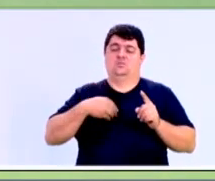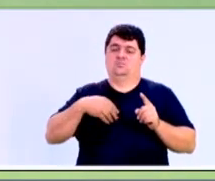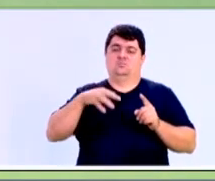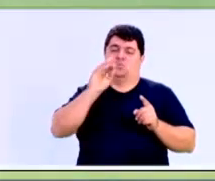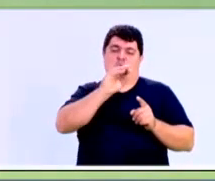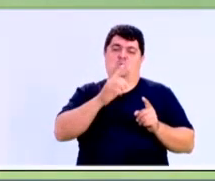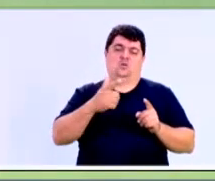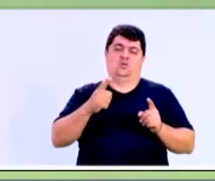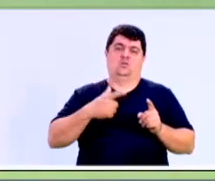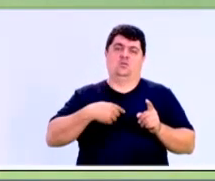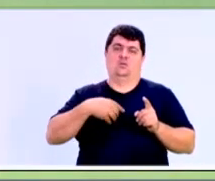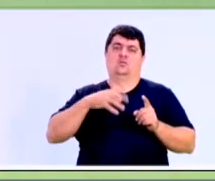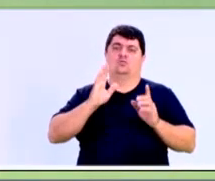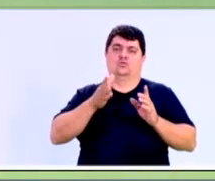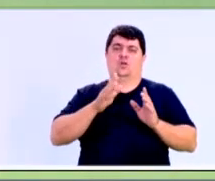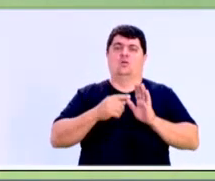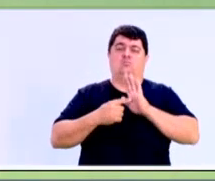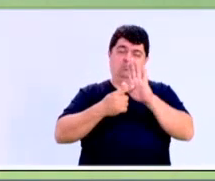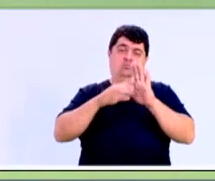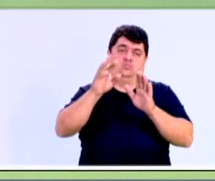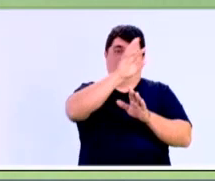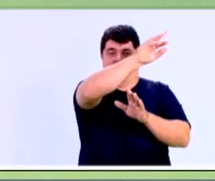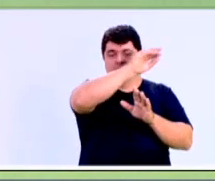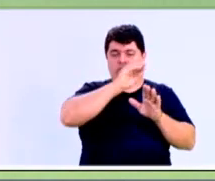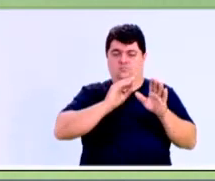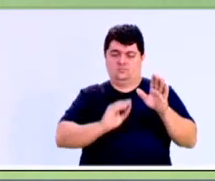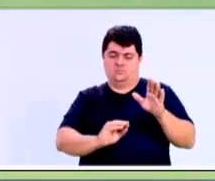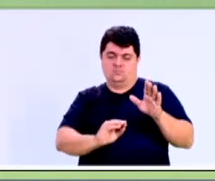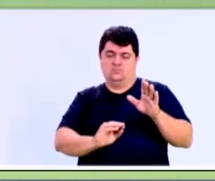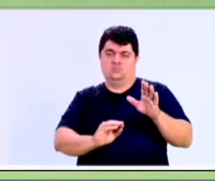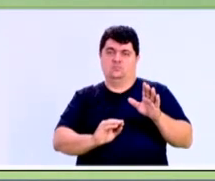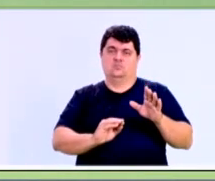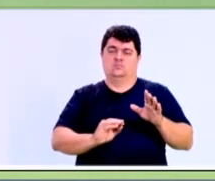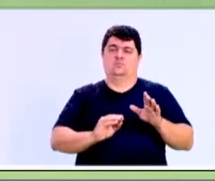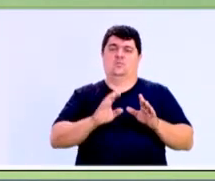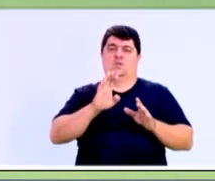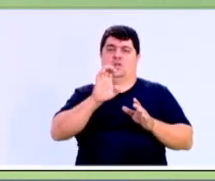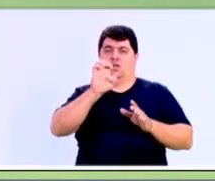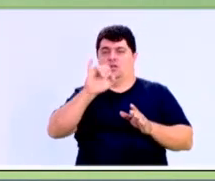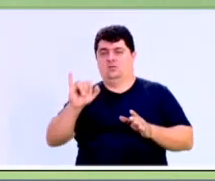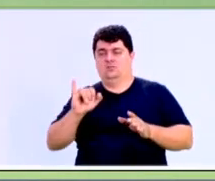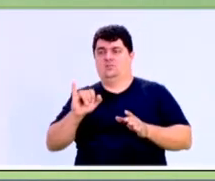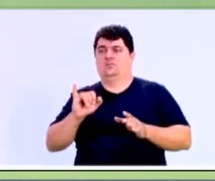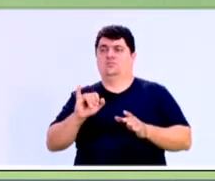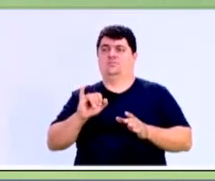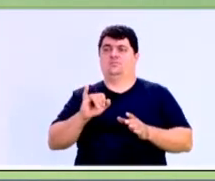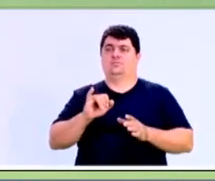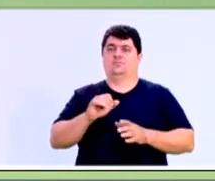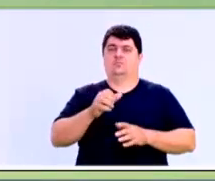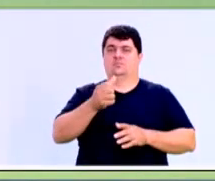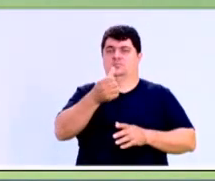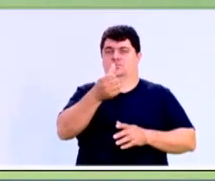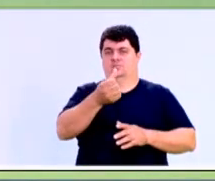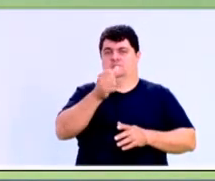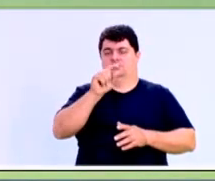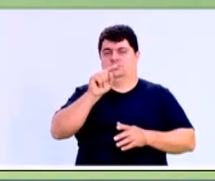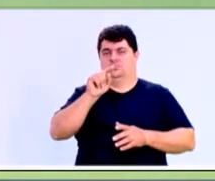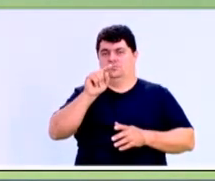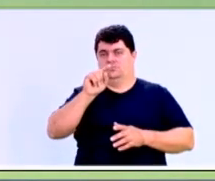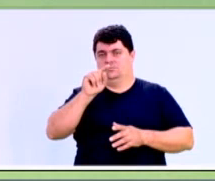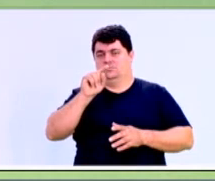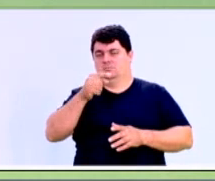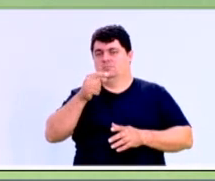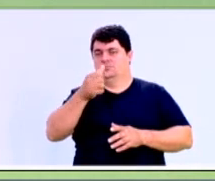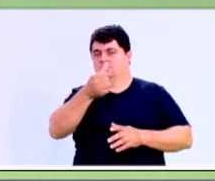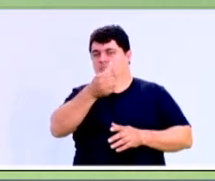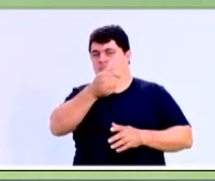ano de 2011, eu forneci para você o estoque inicial, correto? Então, qual é o estoque inicial? Meu estoque